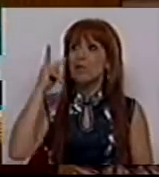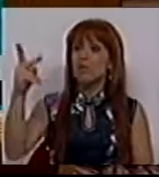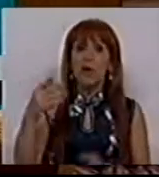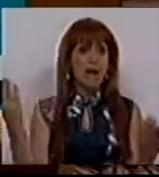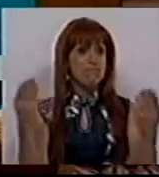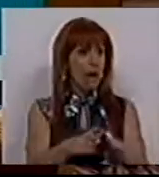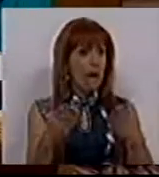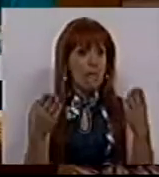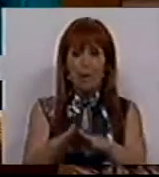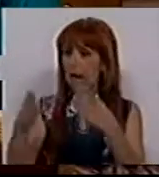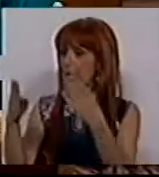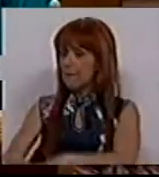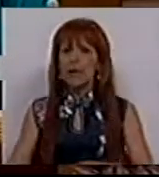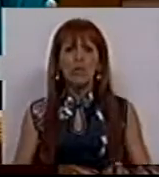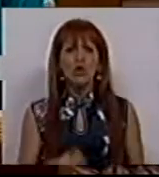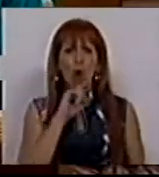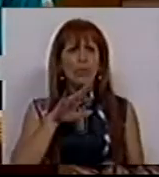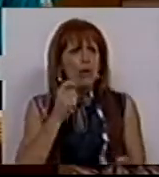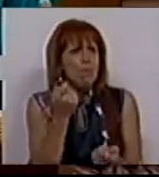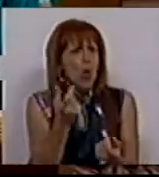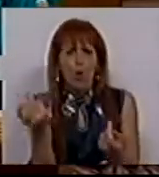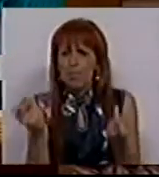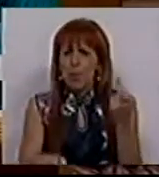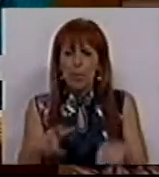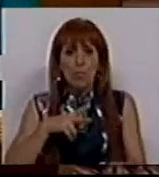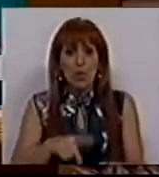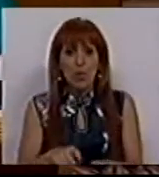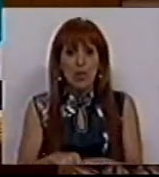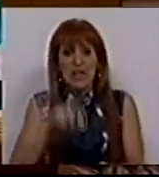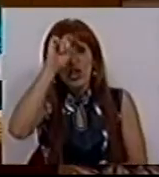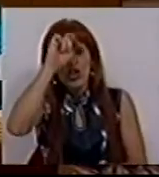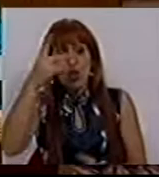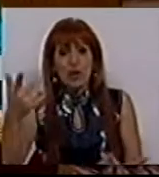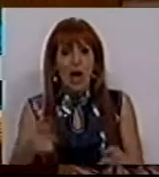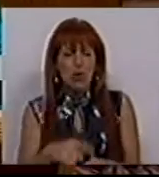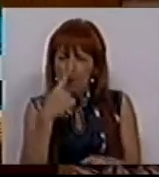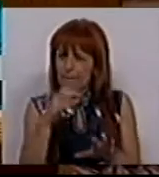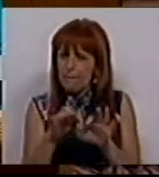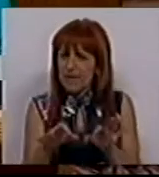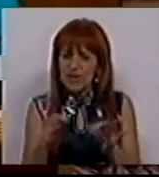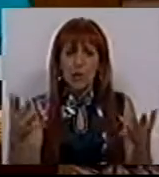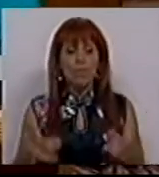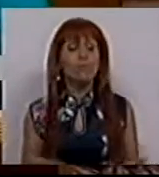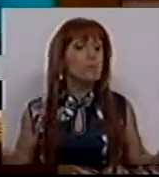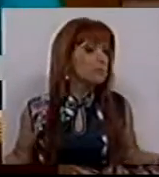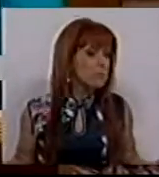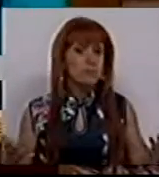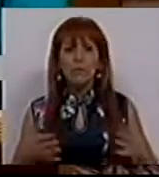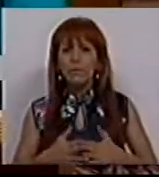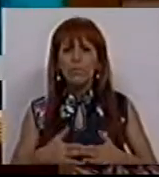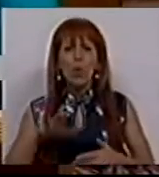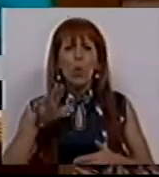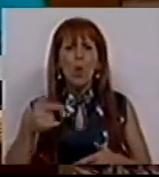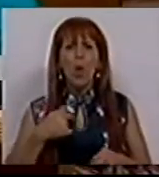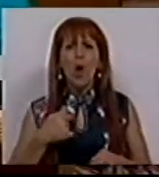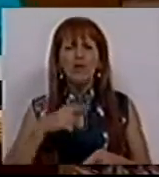portas fechadas. As poucas oportunidades que aparecem no país são estágios ou similares. Afinal,